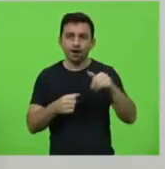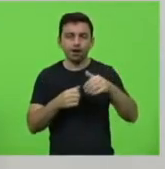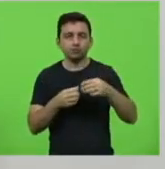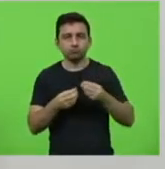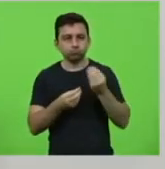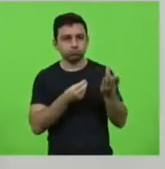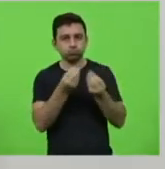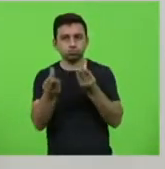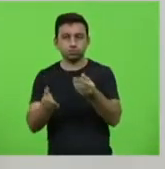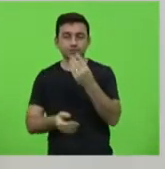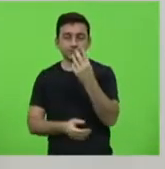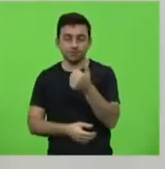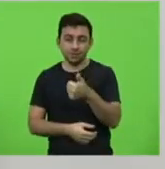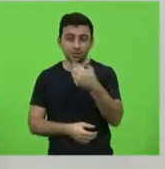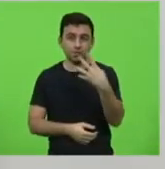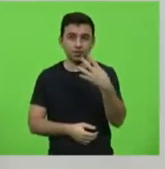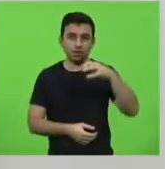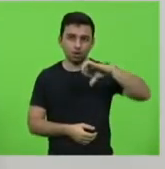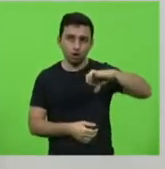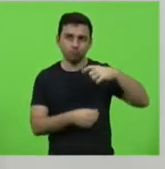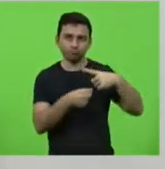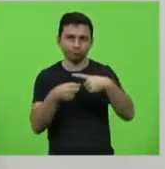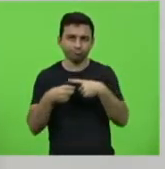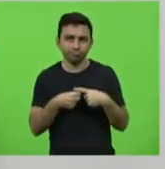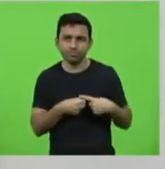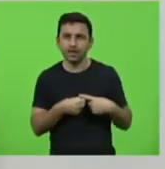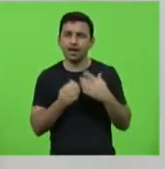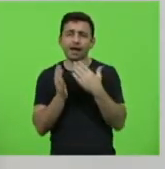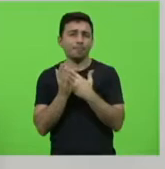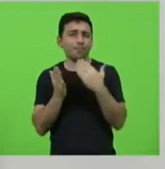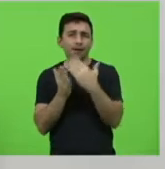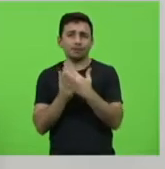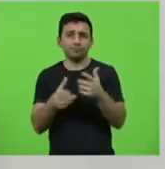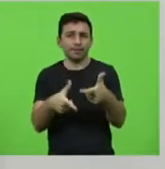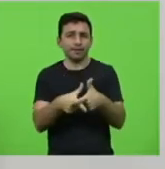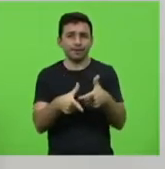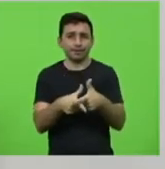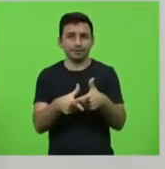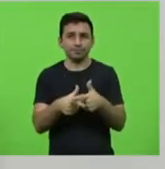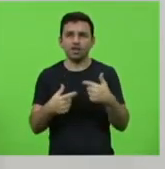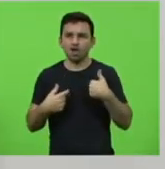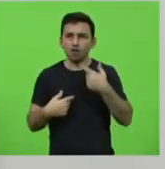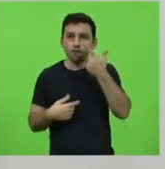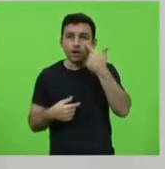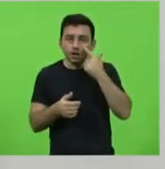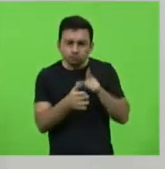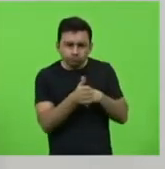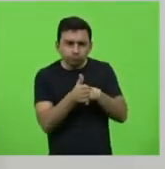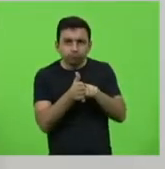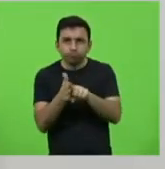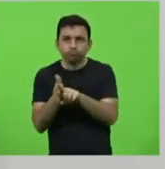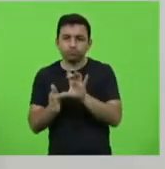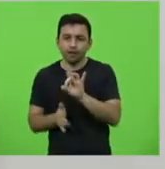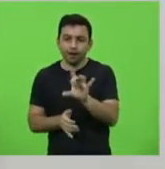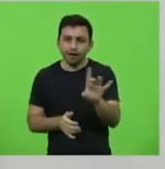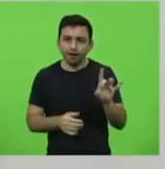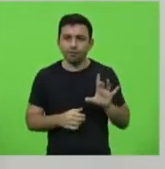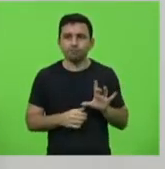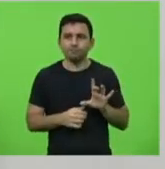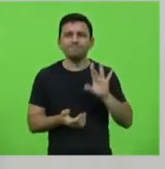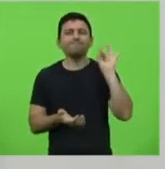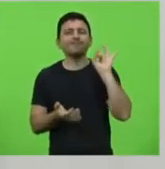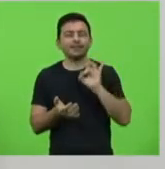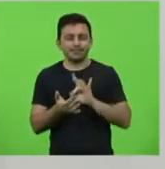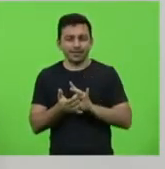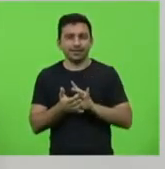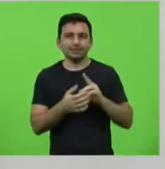149 municípios catarinenses, sobretudo os pequenos. E eu fui conferir a lista. Eu fui conferir a lista, realmente, os